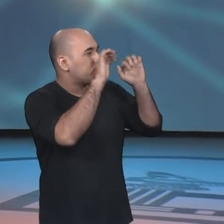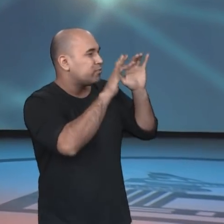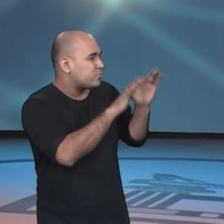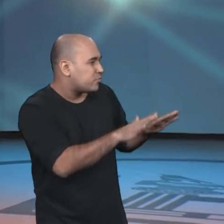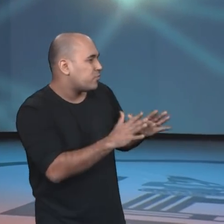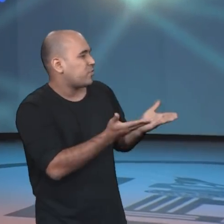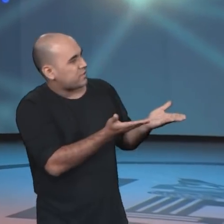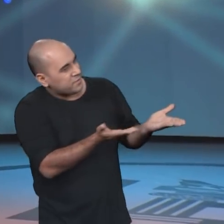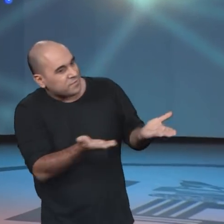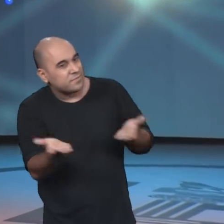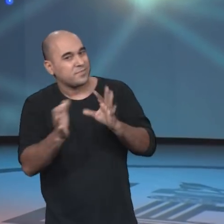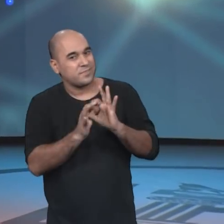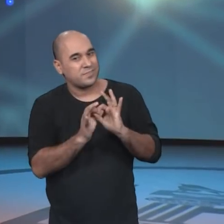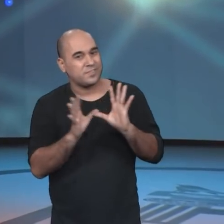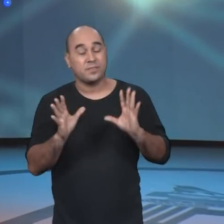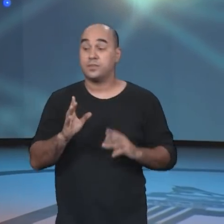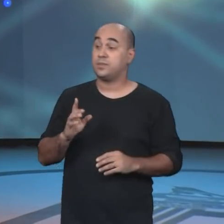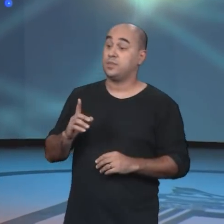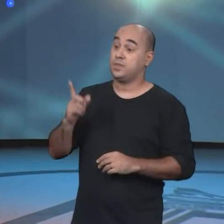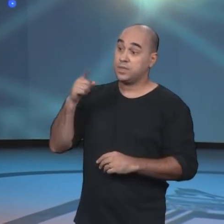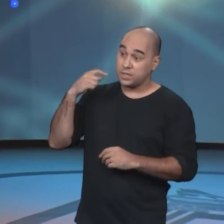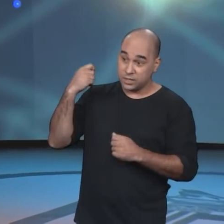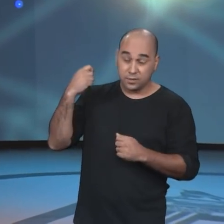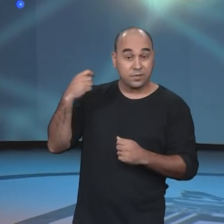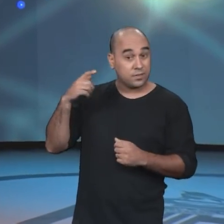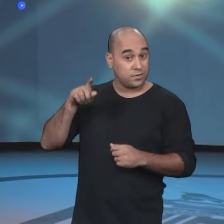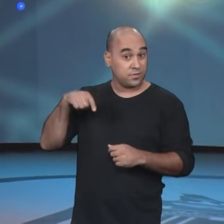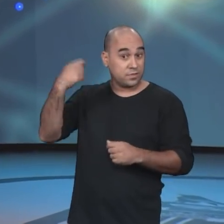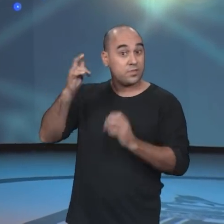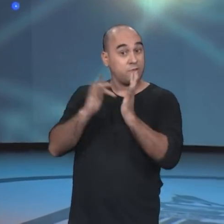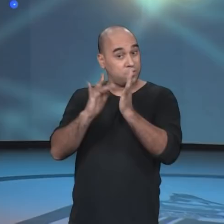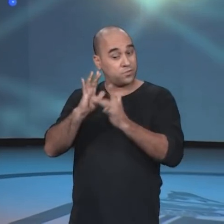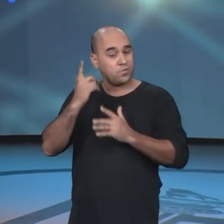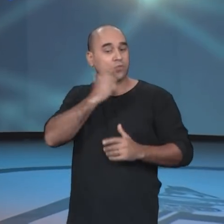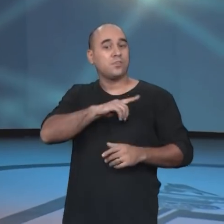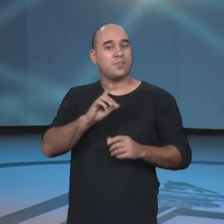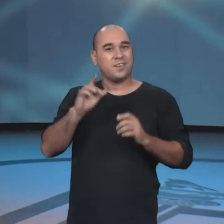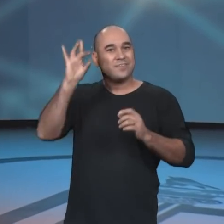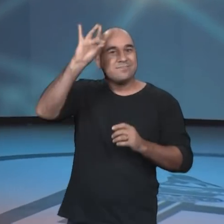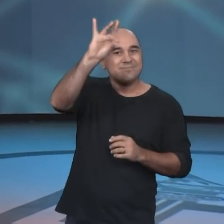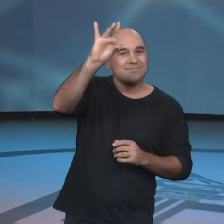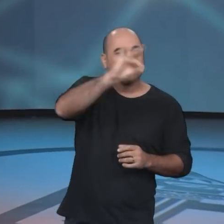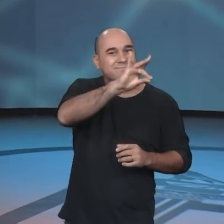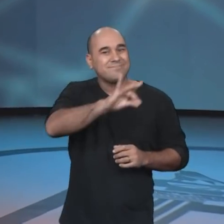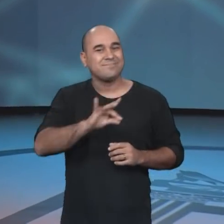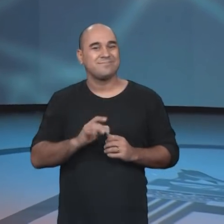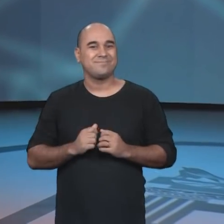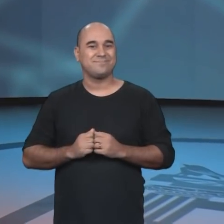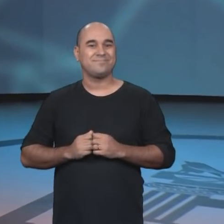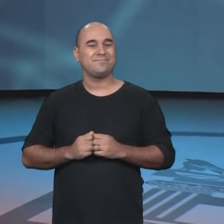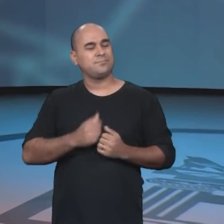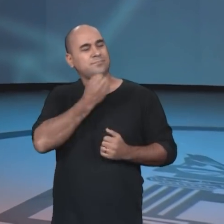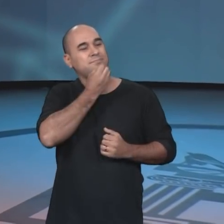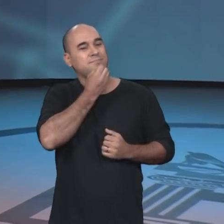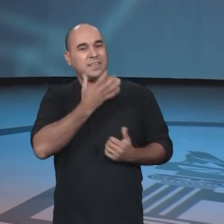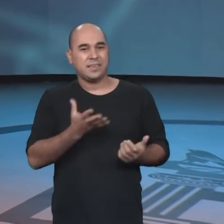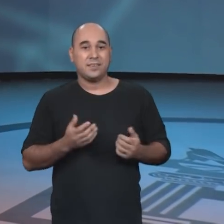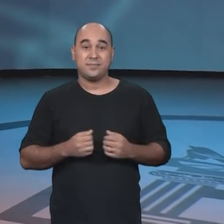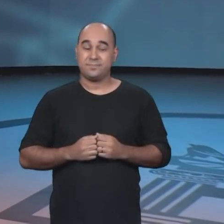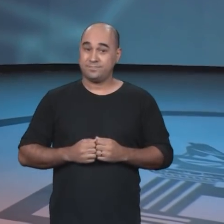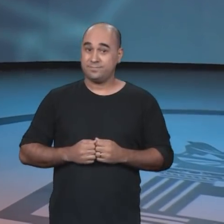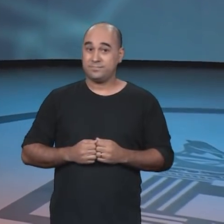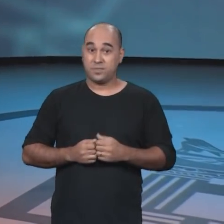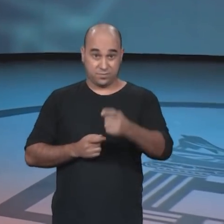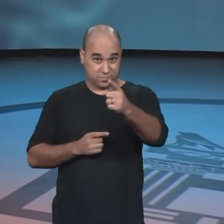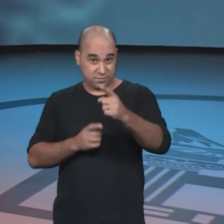nessa noite. Fiquem em oração aí, que o Espírito Santo possa falar às pessoas. Estaremos. Glória a Deus. Muito bem. E você que está